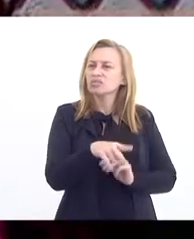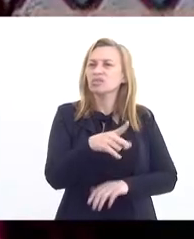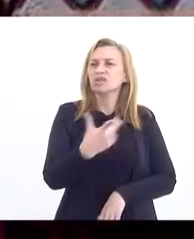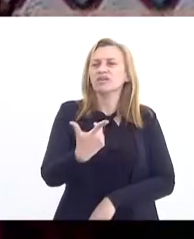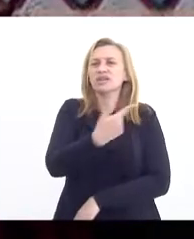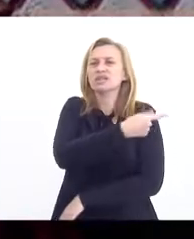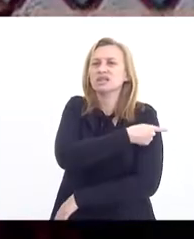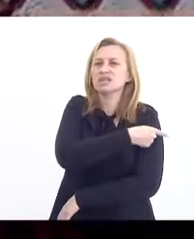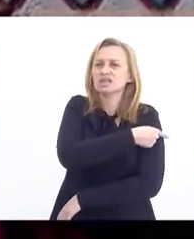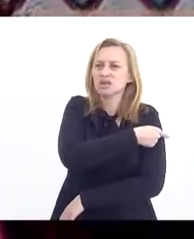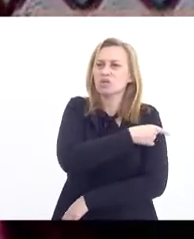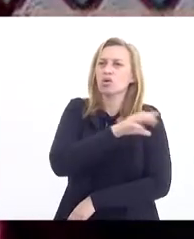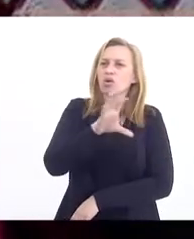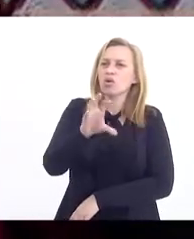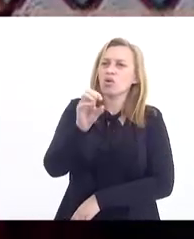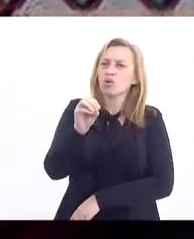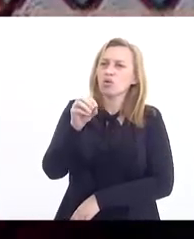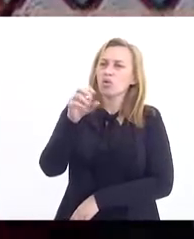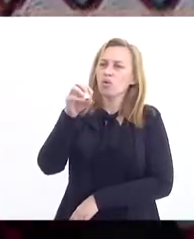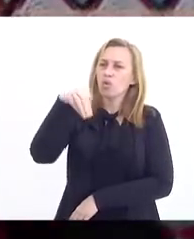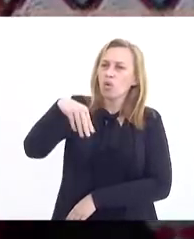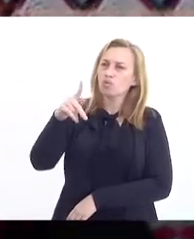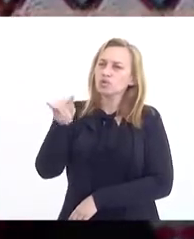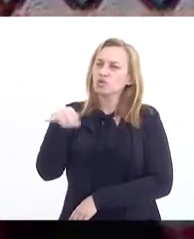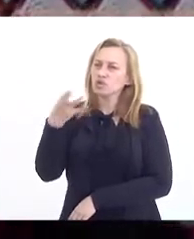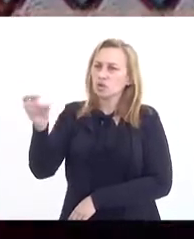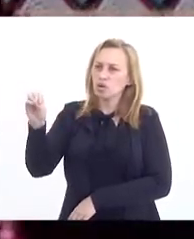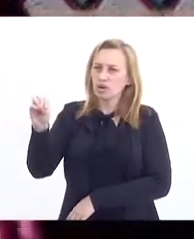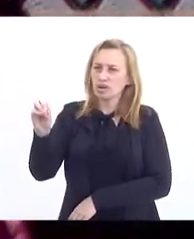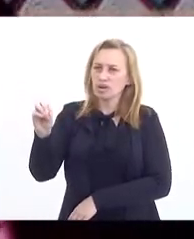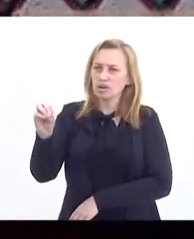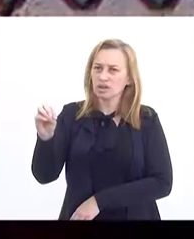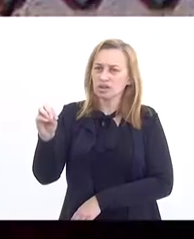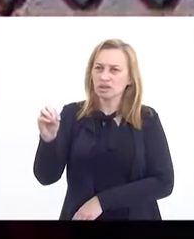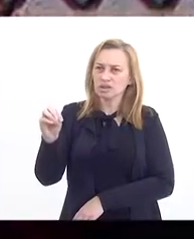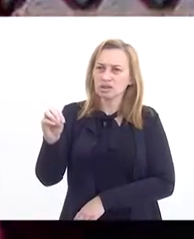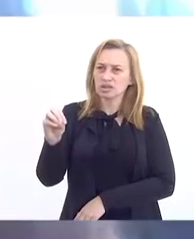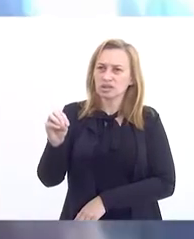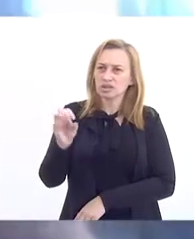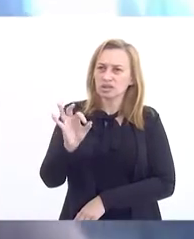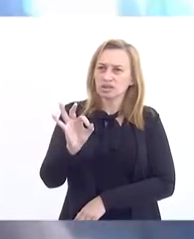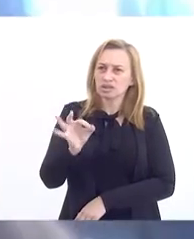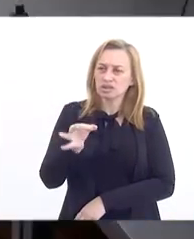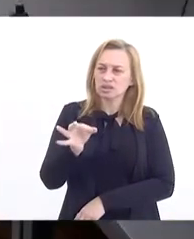né? E garante a livre locomoção dos não vacinados.